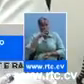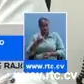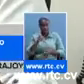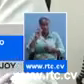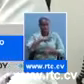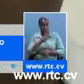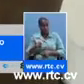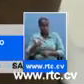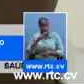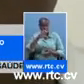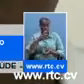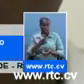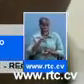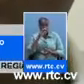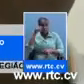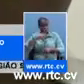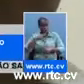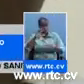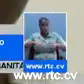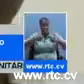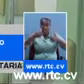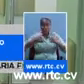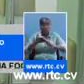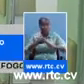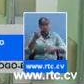Praia é uma emergência que deve contar com a